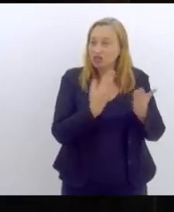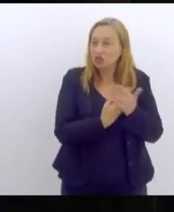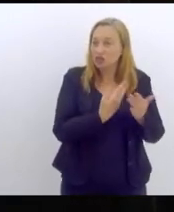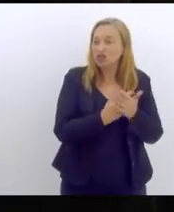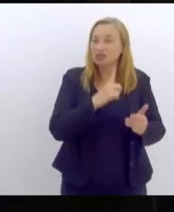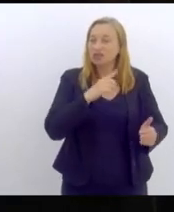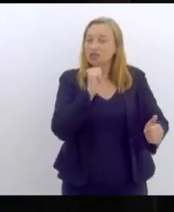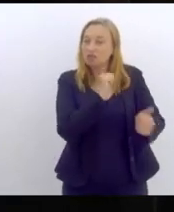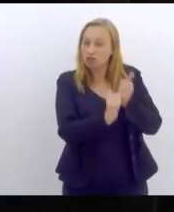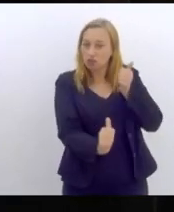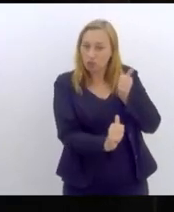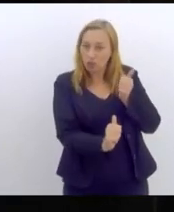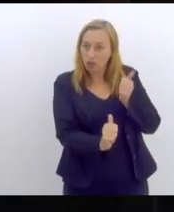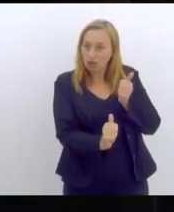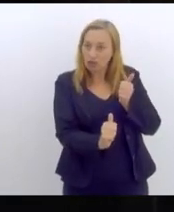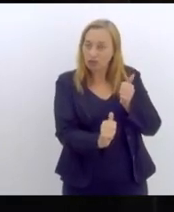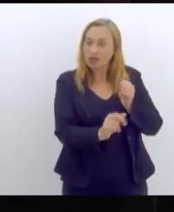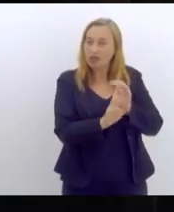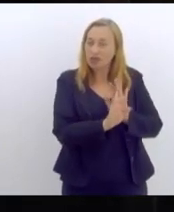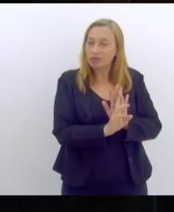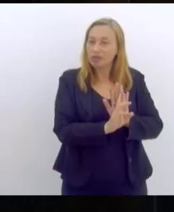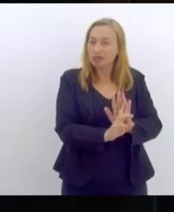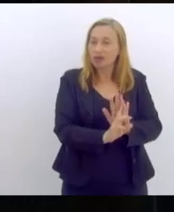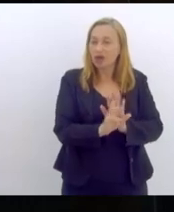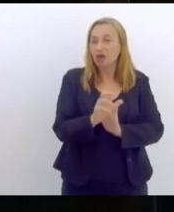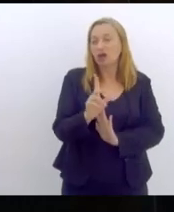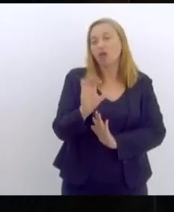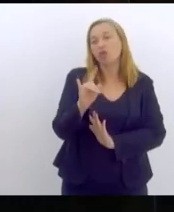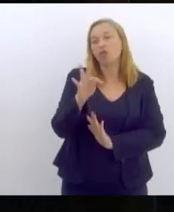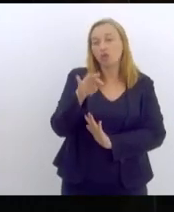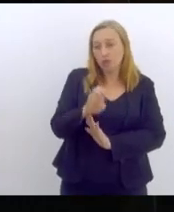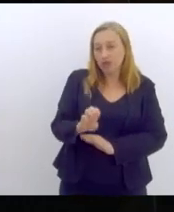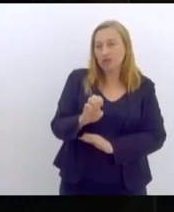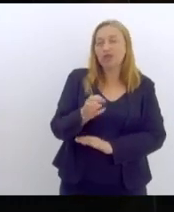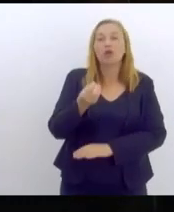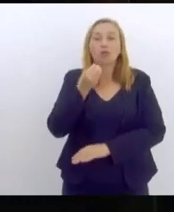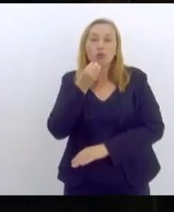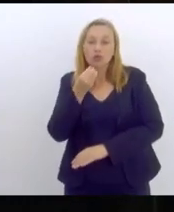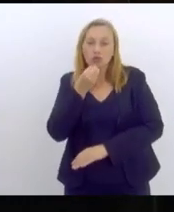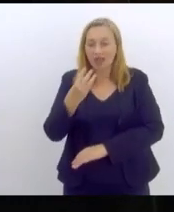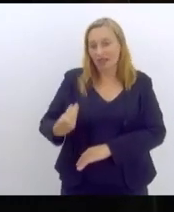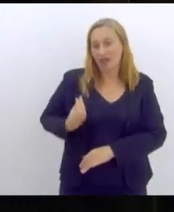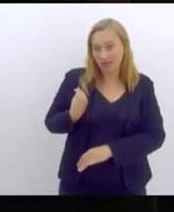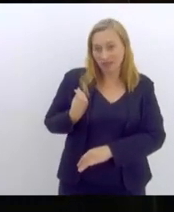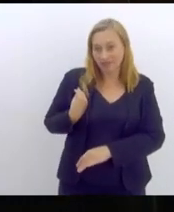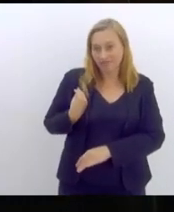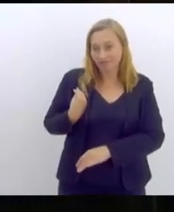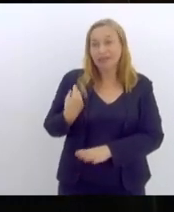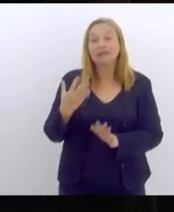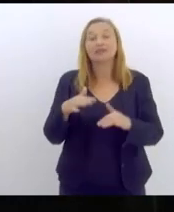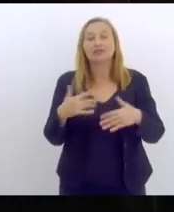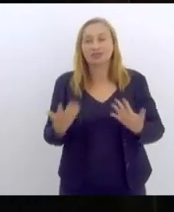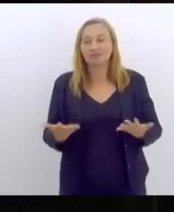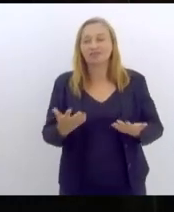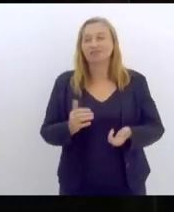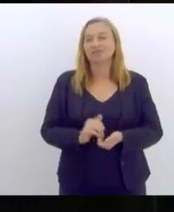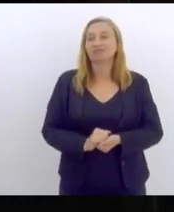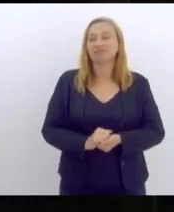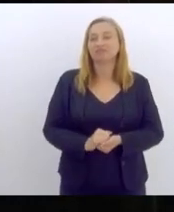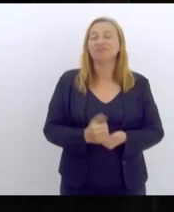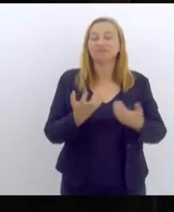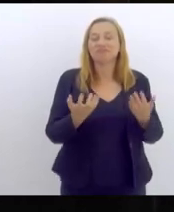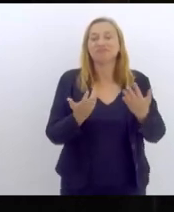ser apresentado a um clube e ter oportunidade, uma oportunidade na vida. Portanto,